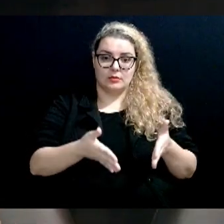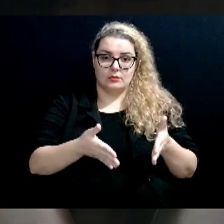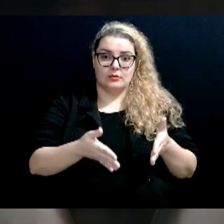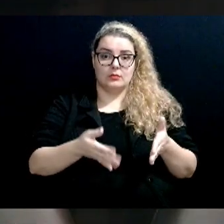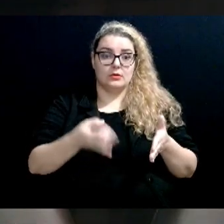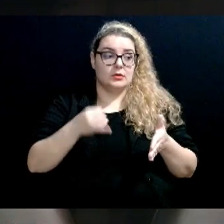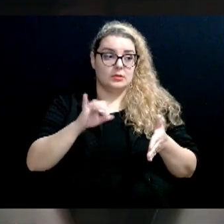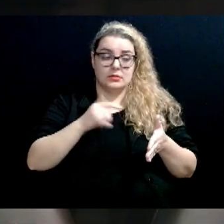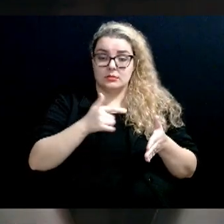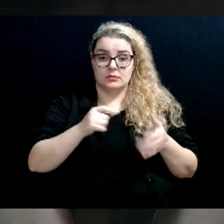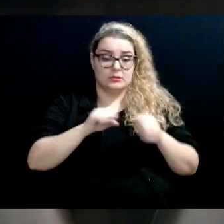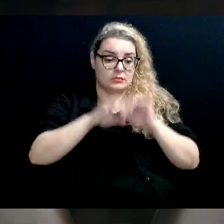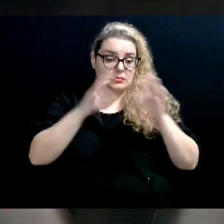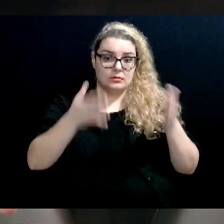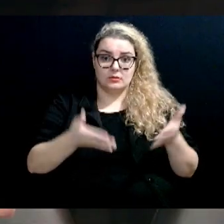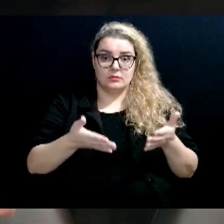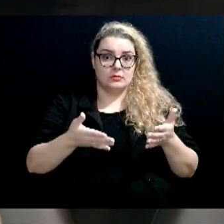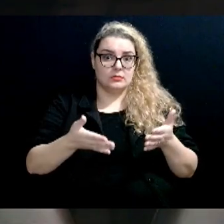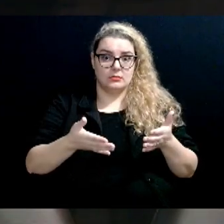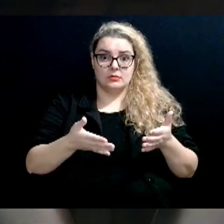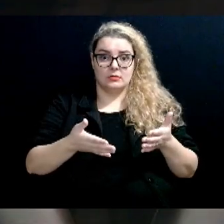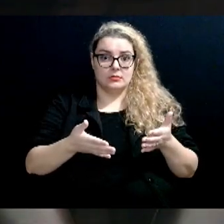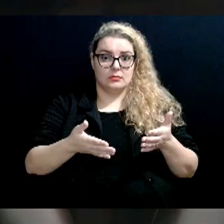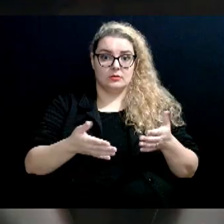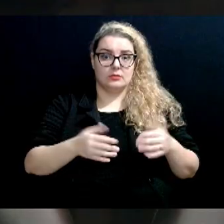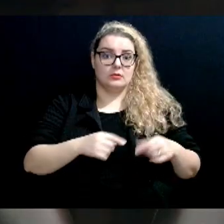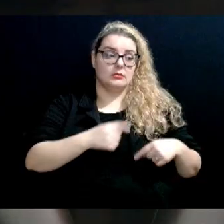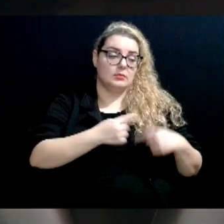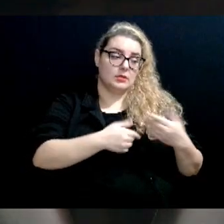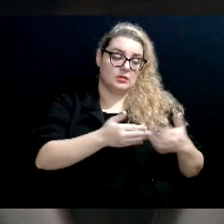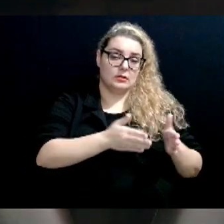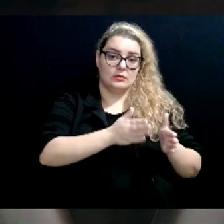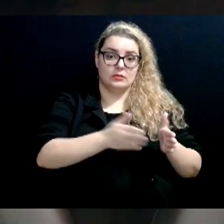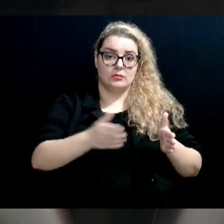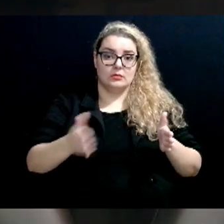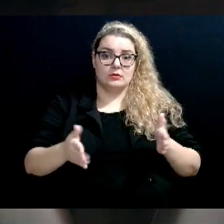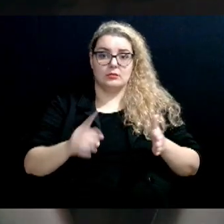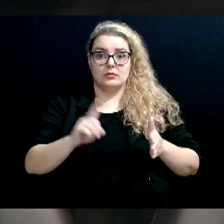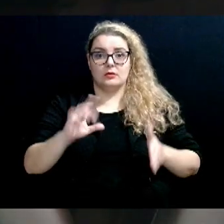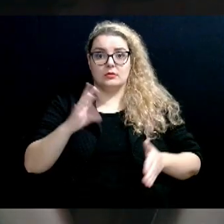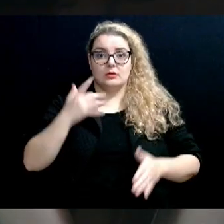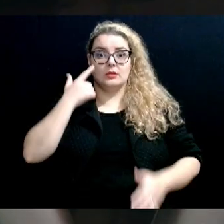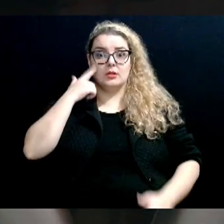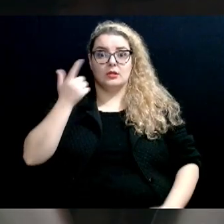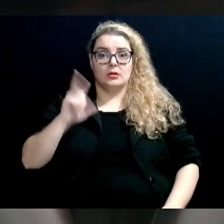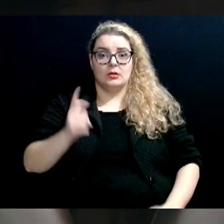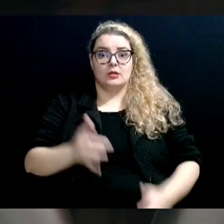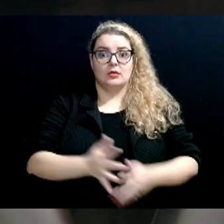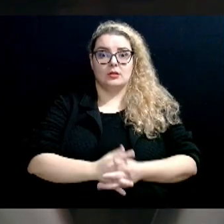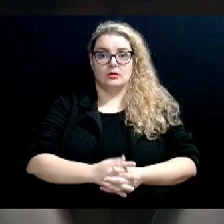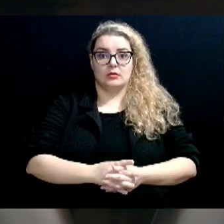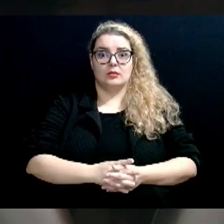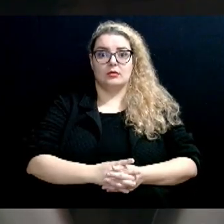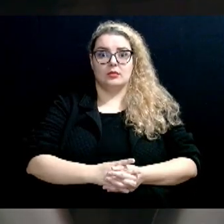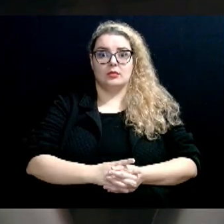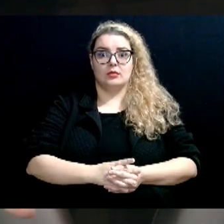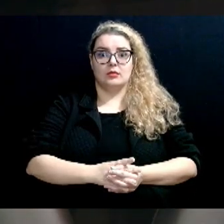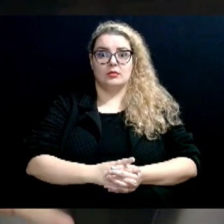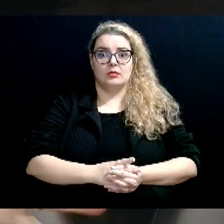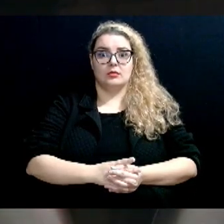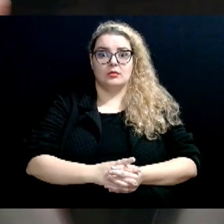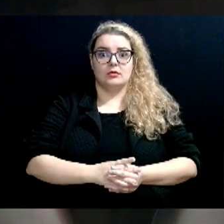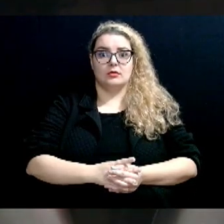você não passa pelas outras etapas, né? Claro que você, mesmo assim, você ir guardar